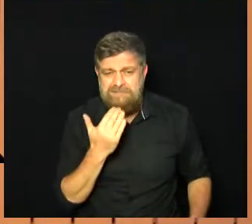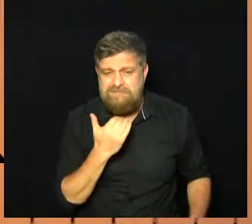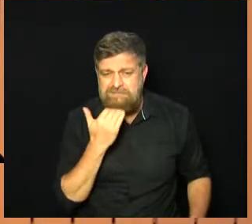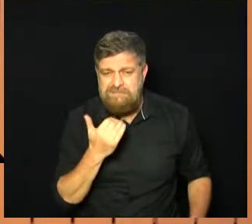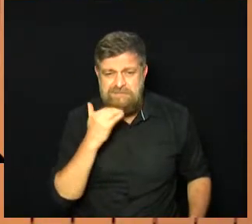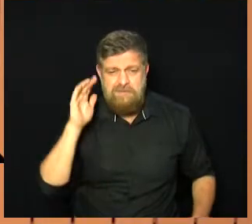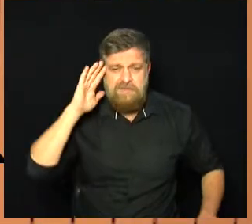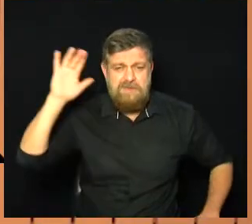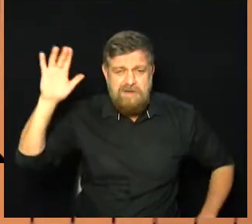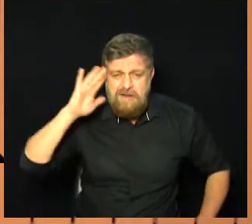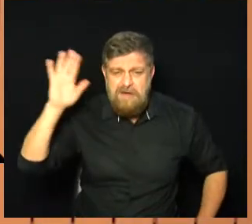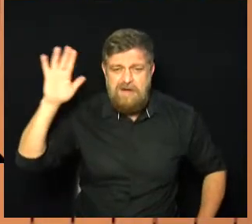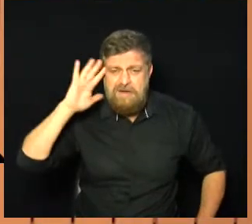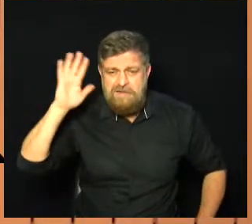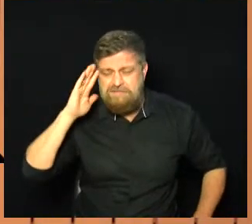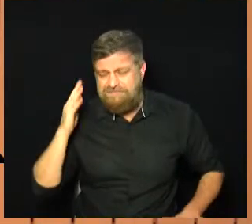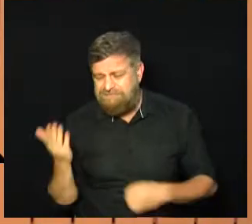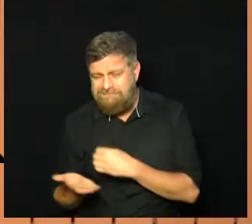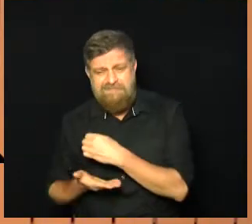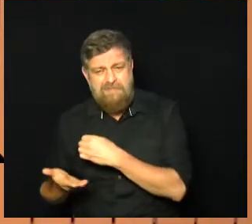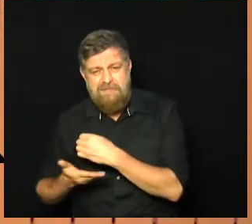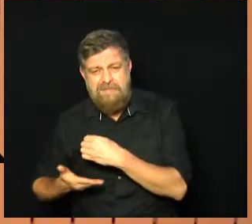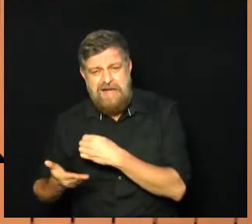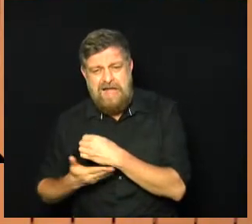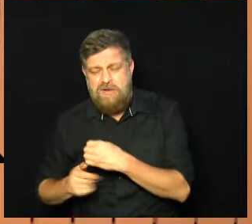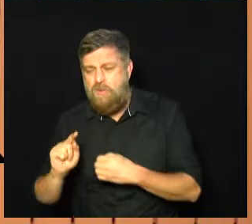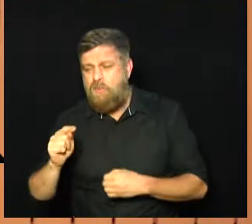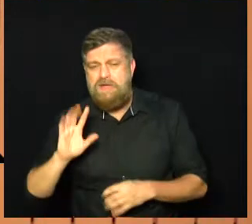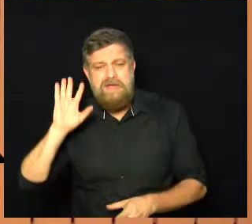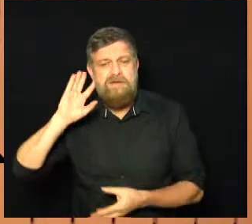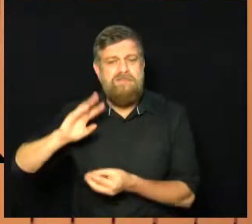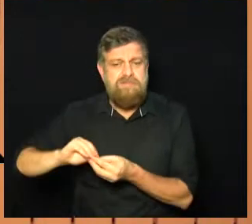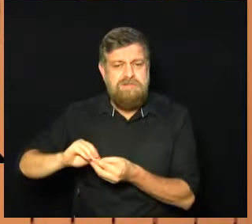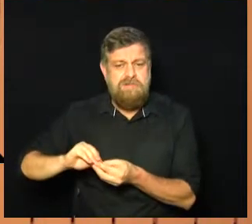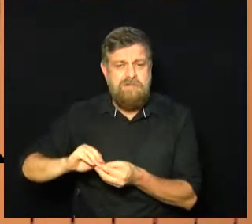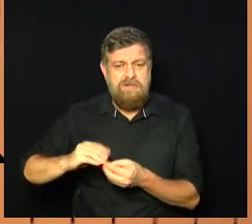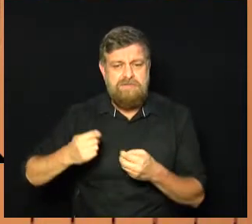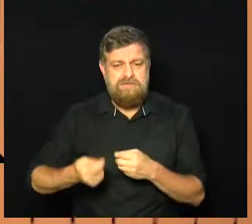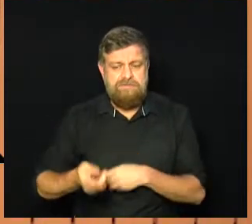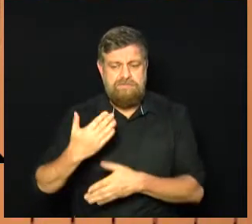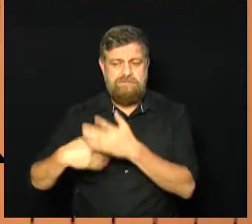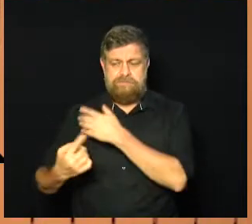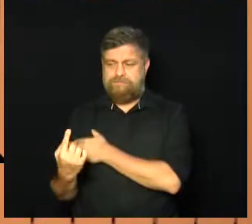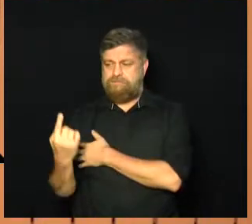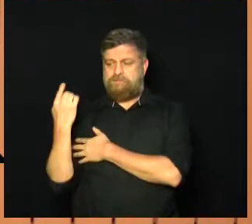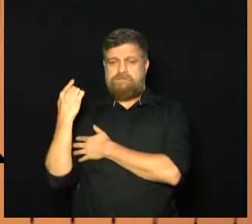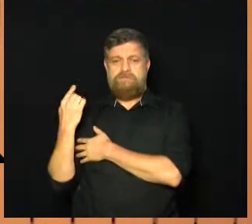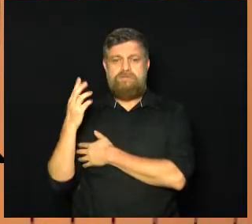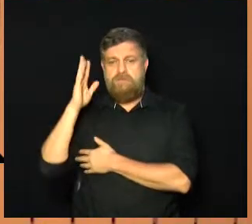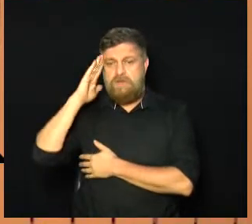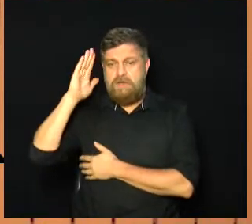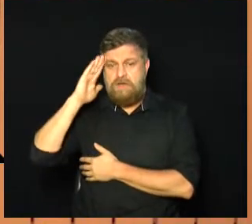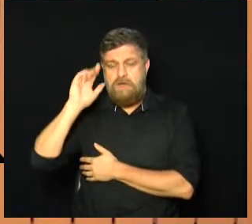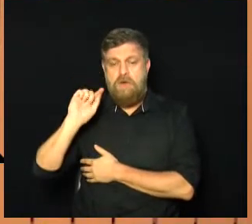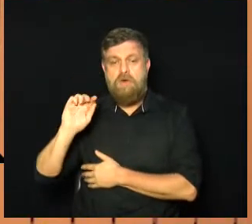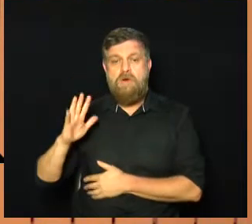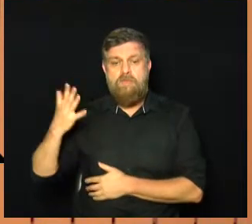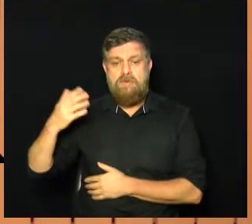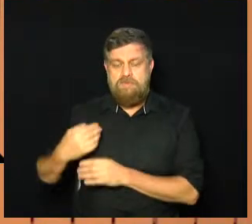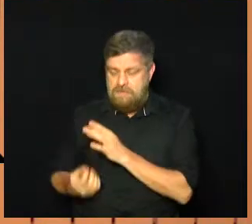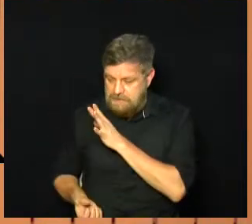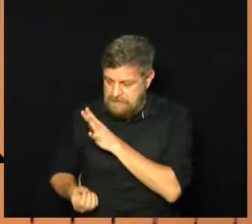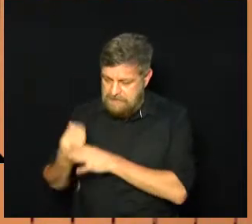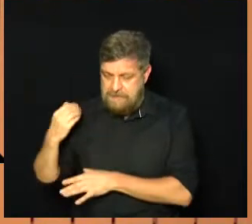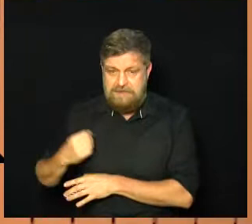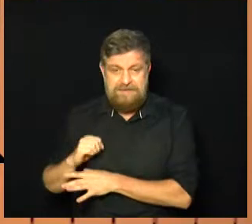debate raso, né, do que é o resultado hoje, mas a gente precisa voltar um pouco no passado para entender como que foram constituídas